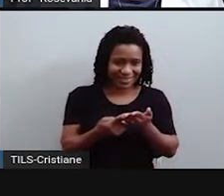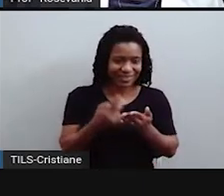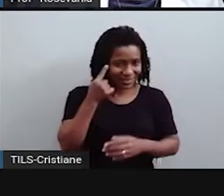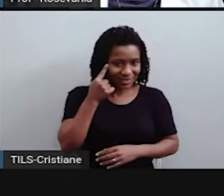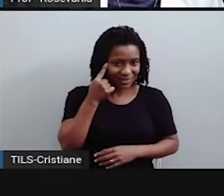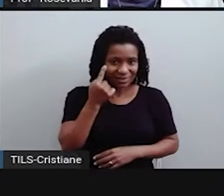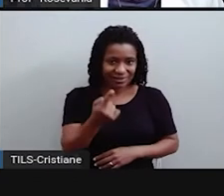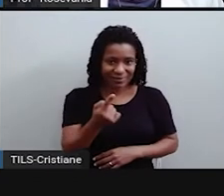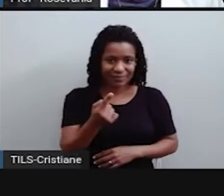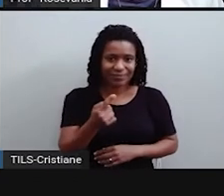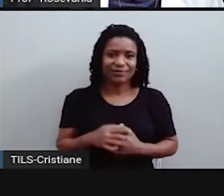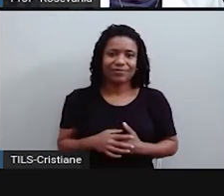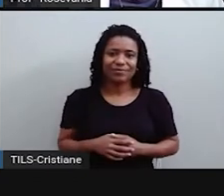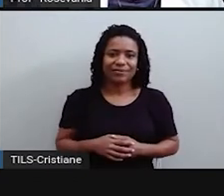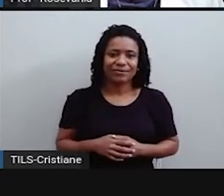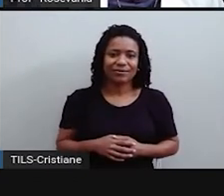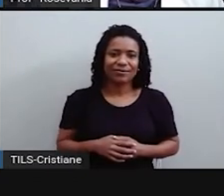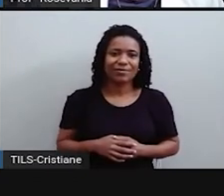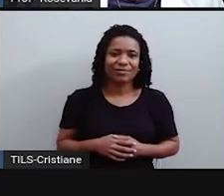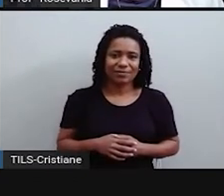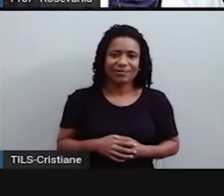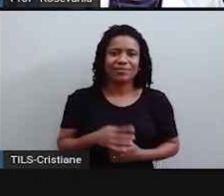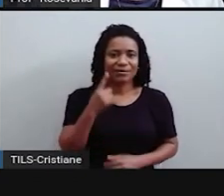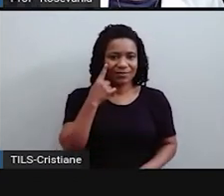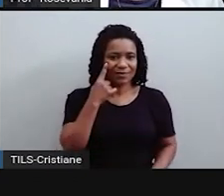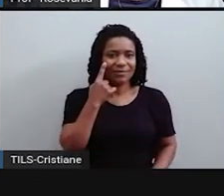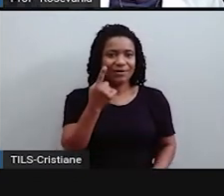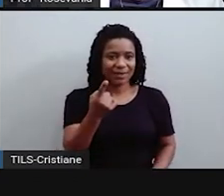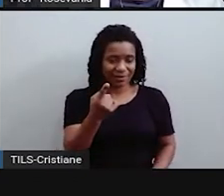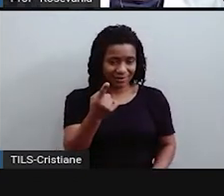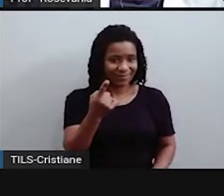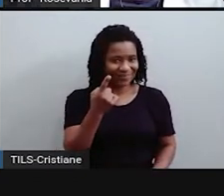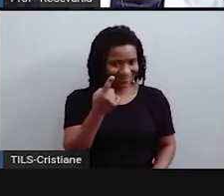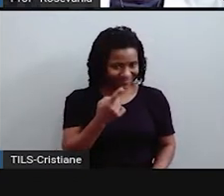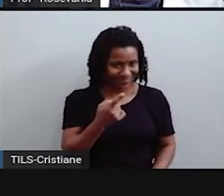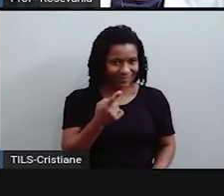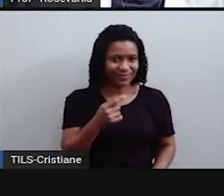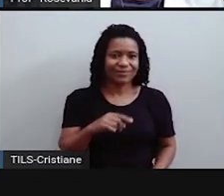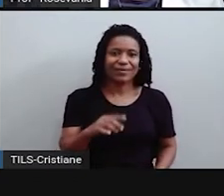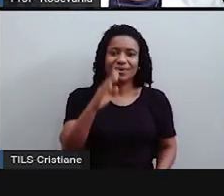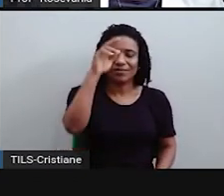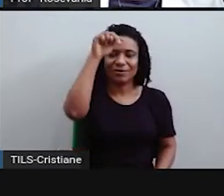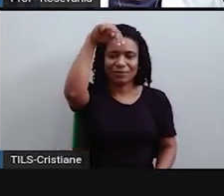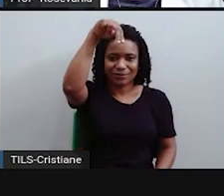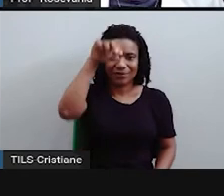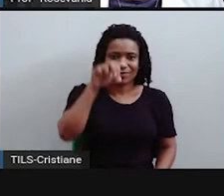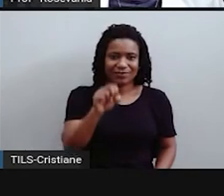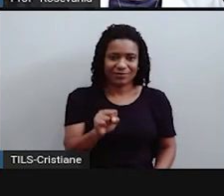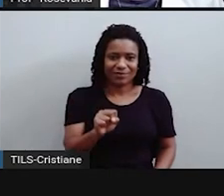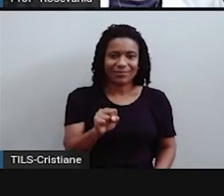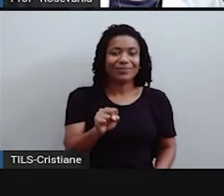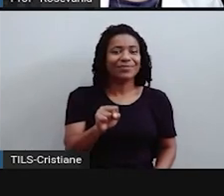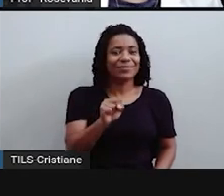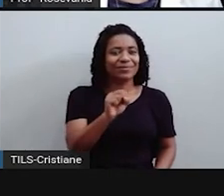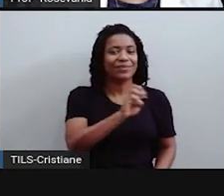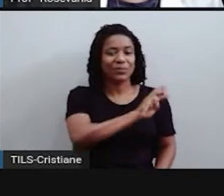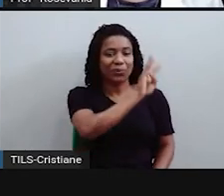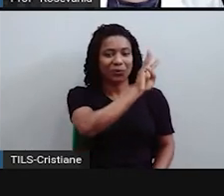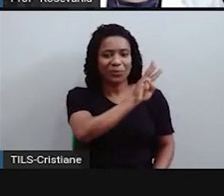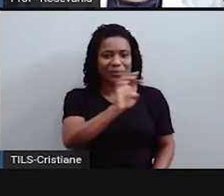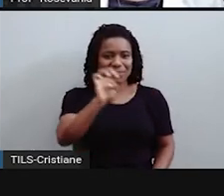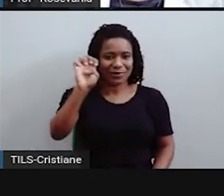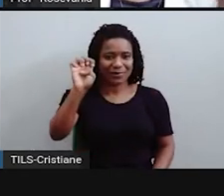caso North, South, East, Oeste. E aí você tem a junção desses